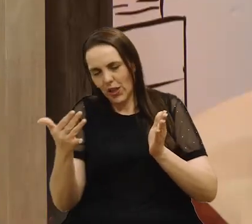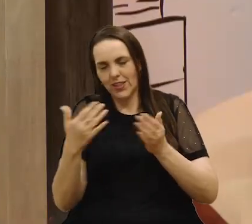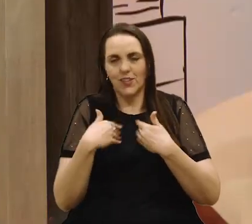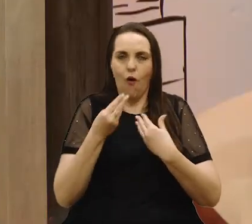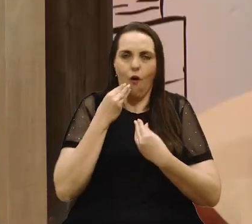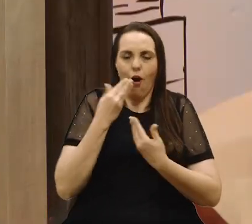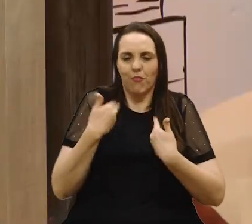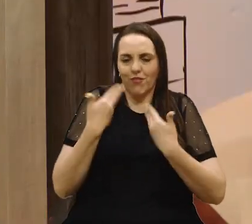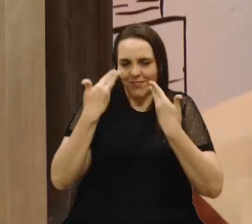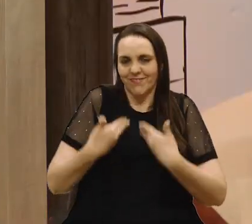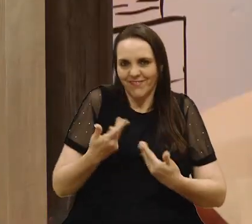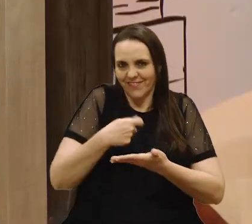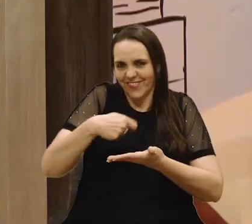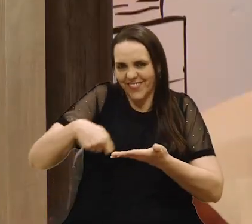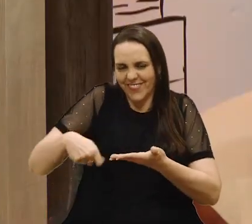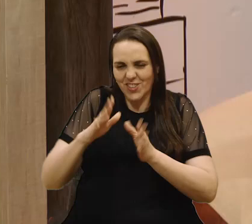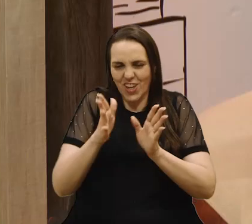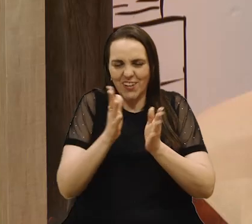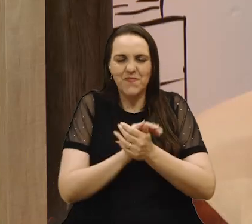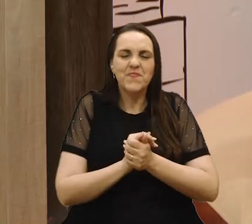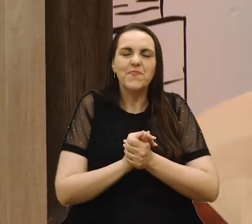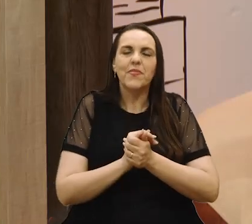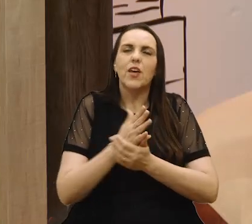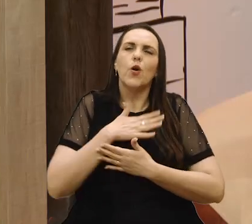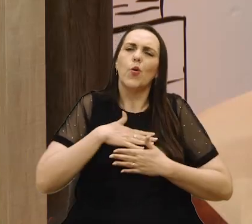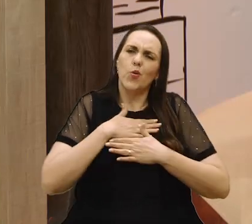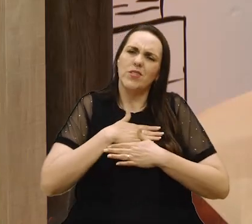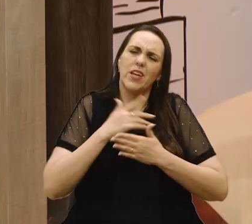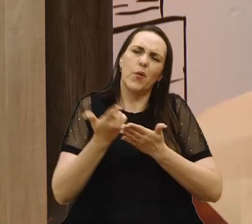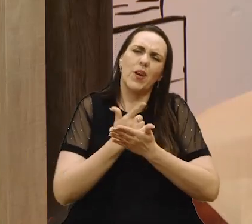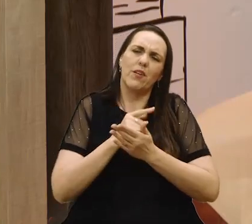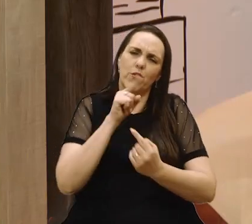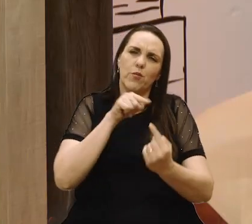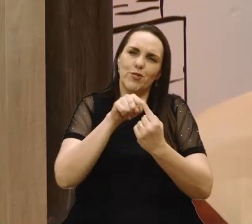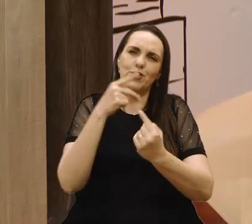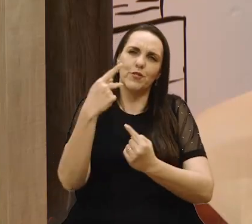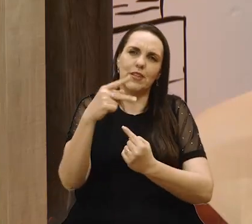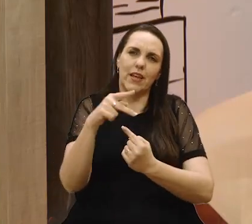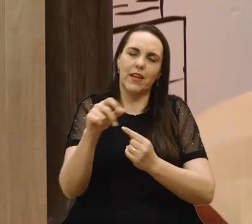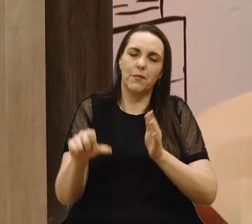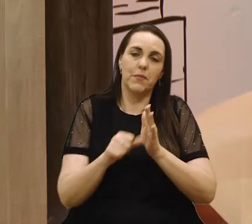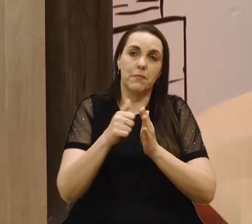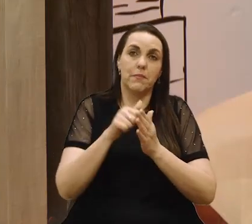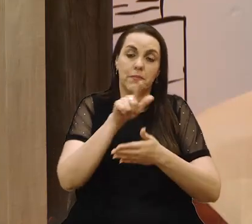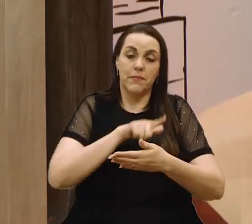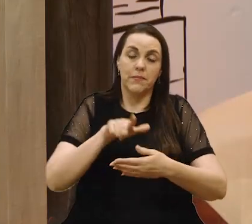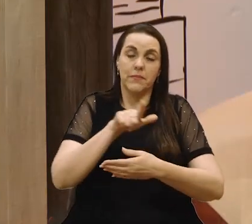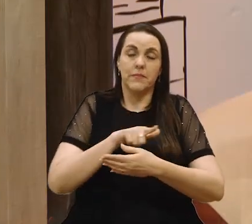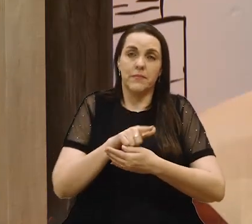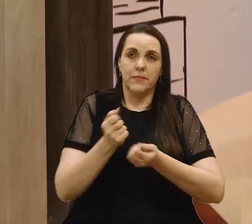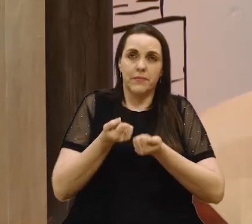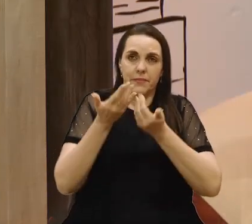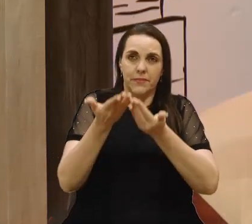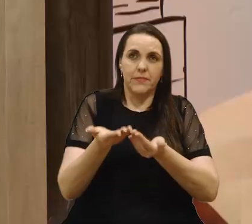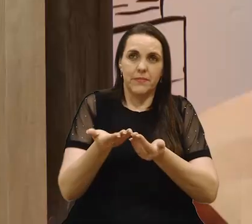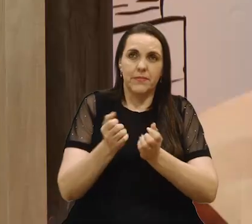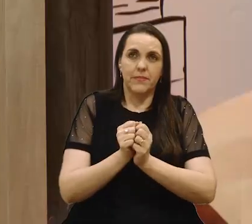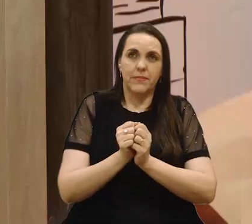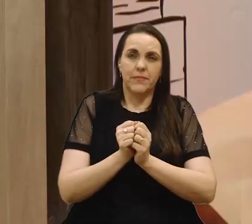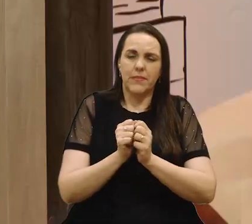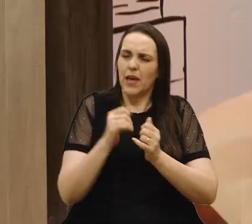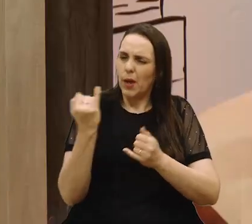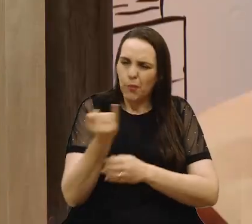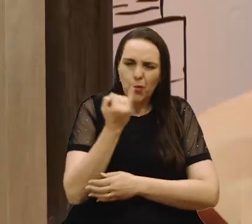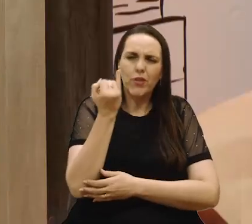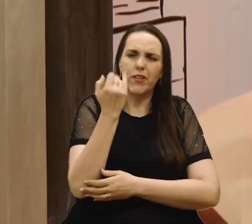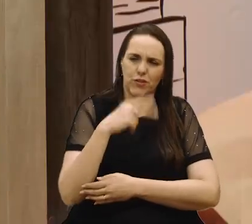peixe. Mas eu gostaria muito realmente que esse livro atingisse o objetivo dele, em primeiro lugar, como uma literatura que traz